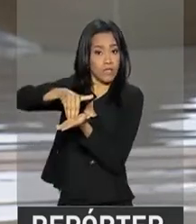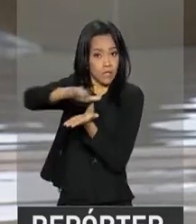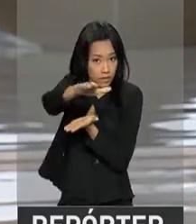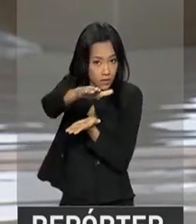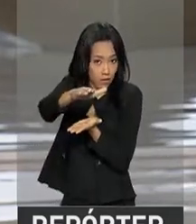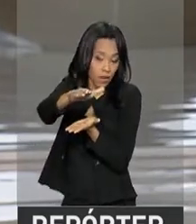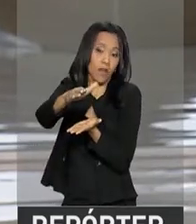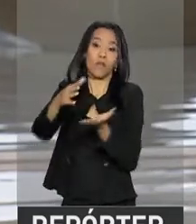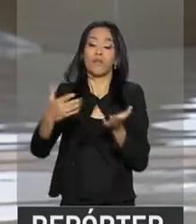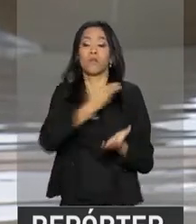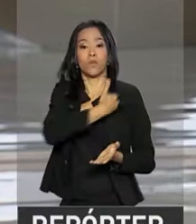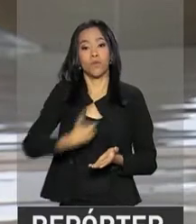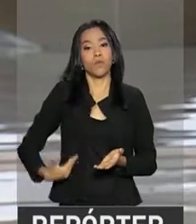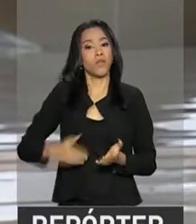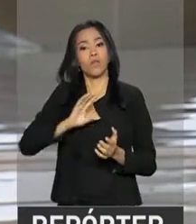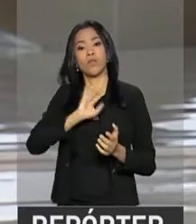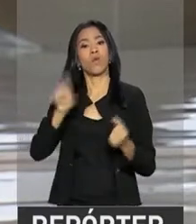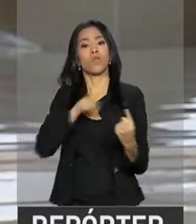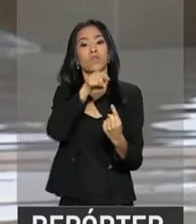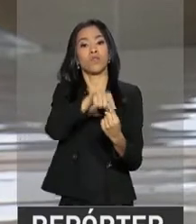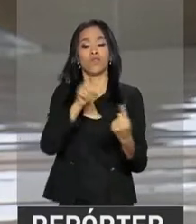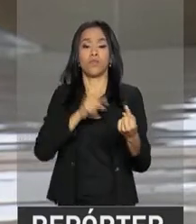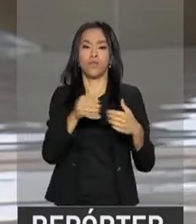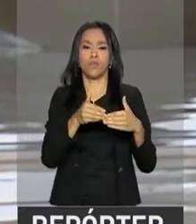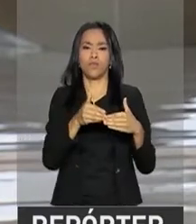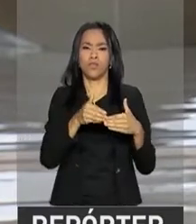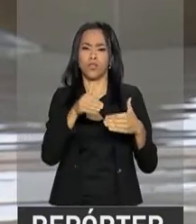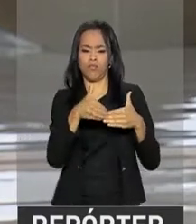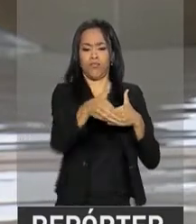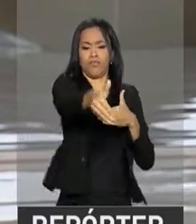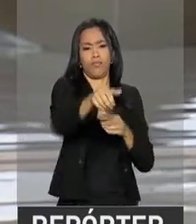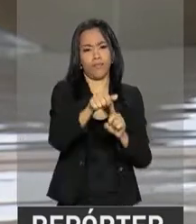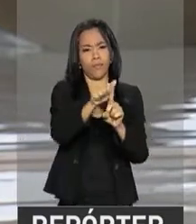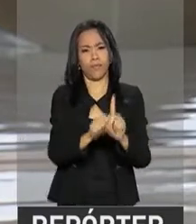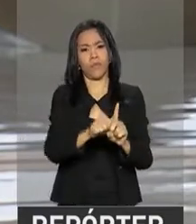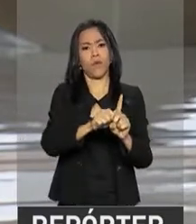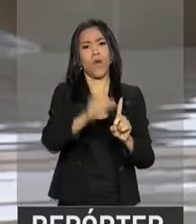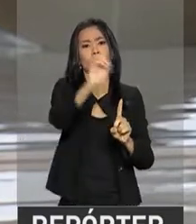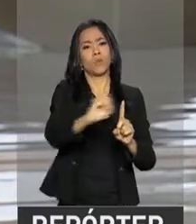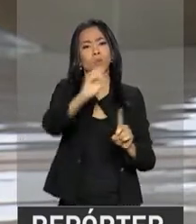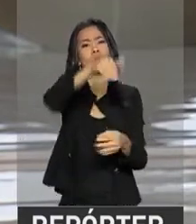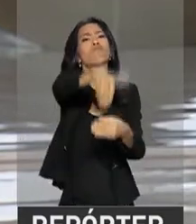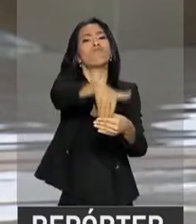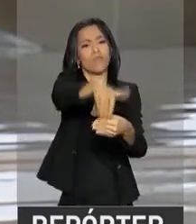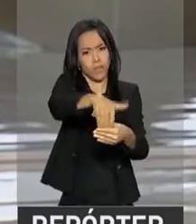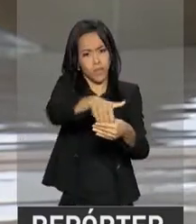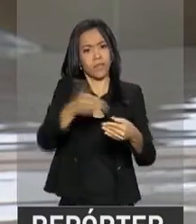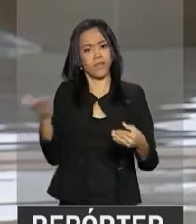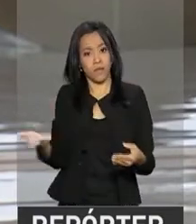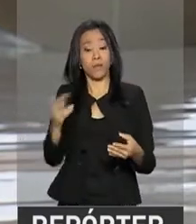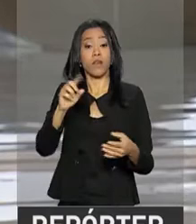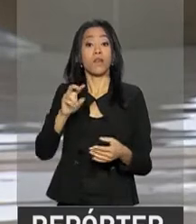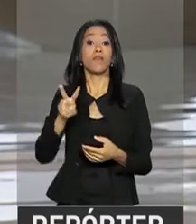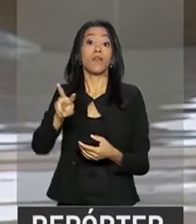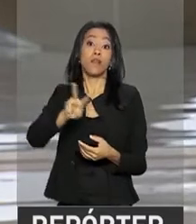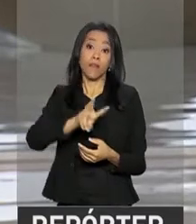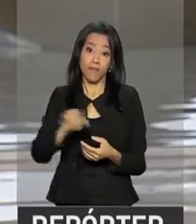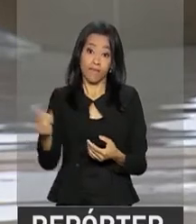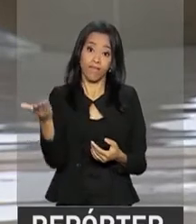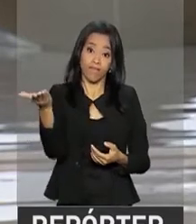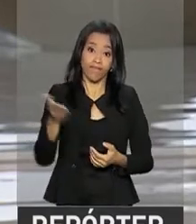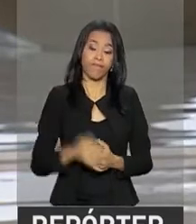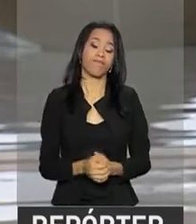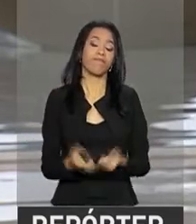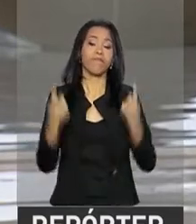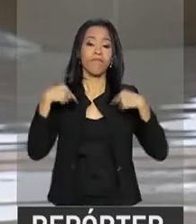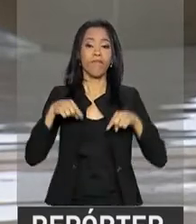deixa os cargos aí para disputar as eleições de outubro. A exceção é Diogo Oliveira, que deve assumir a presidência do BNDES.